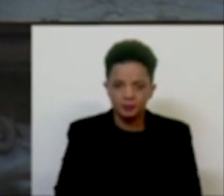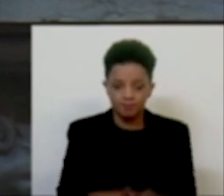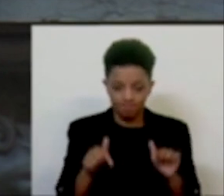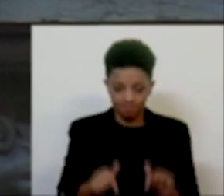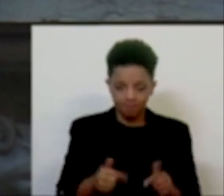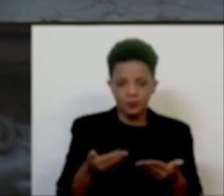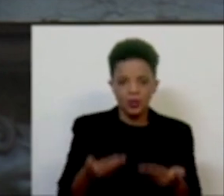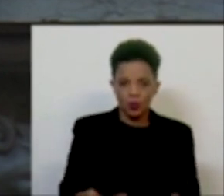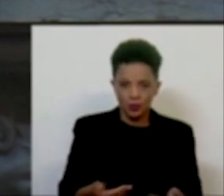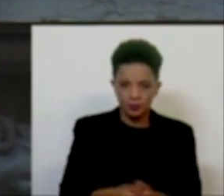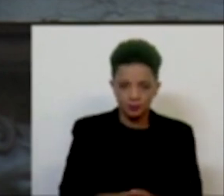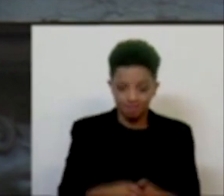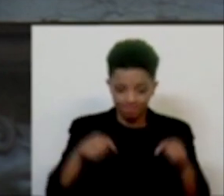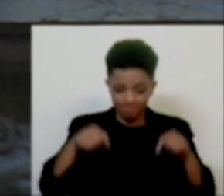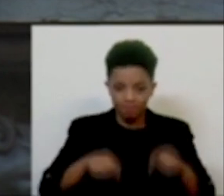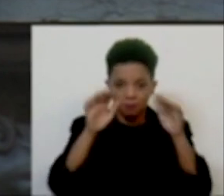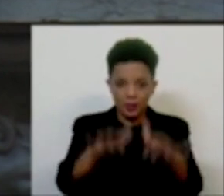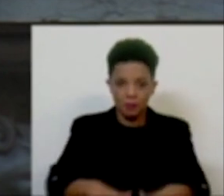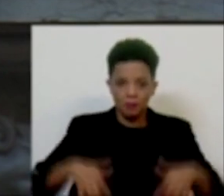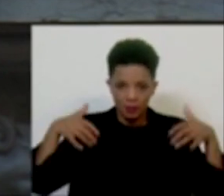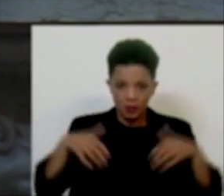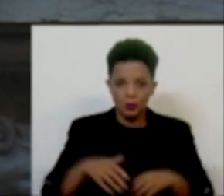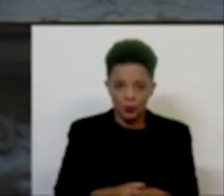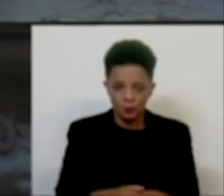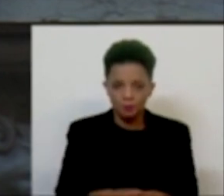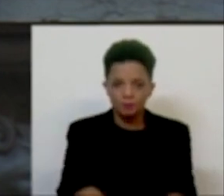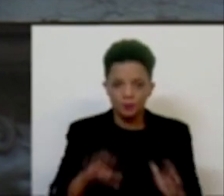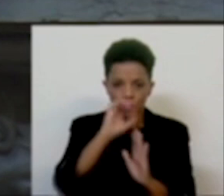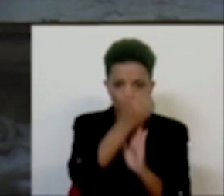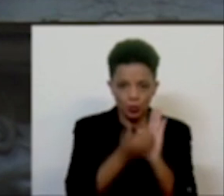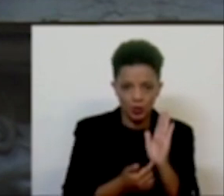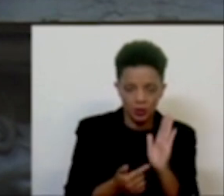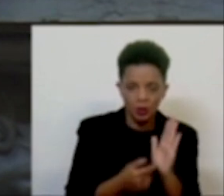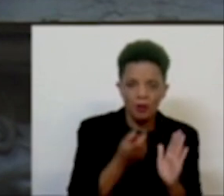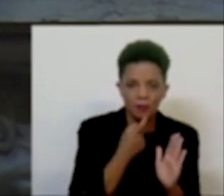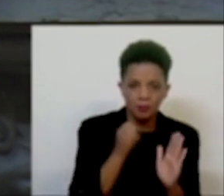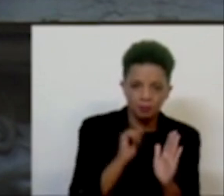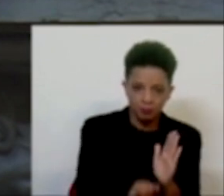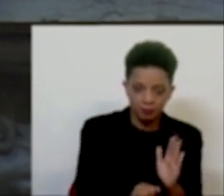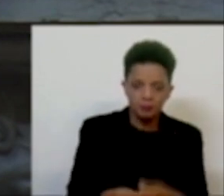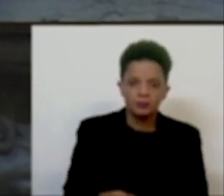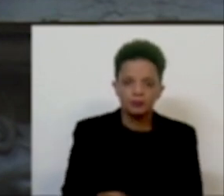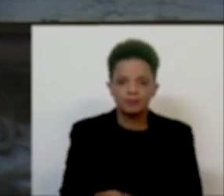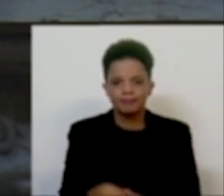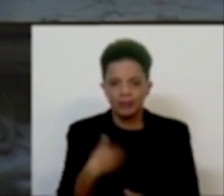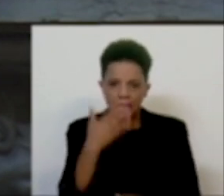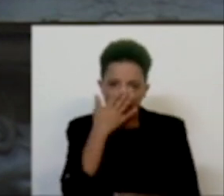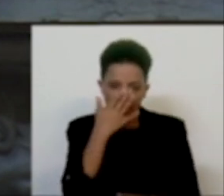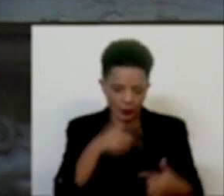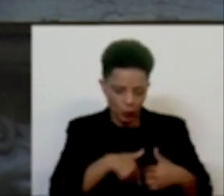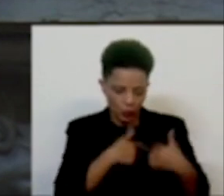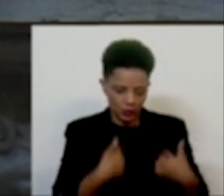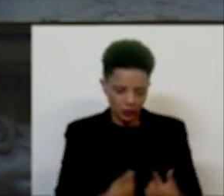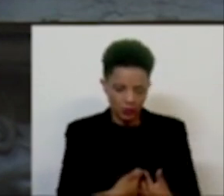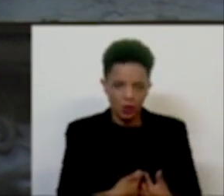agora. Aqui no Parlamento, que nos termos da Constituição saída de abril, é o coração da